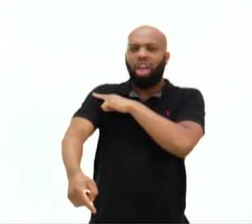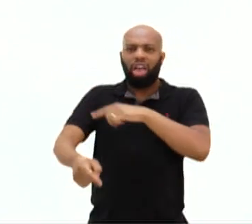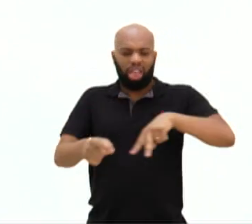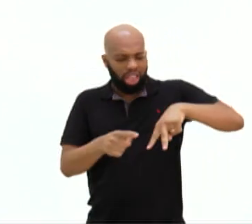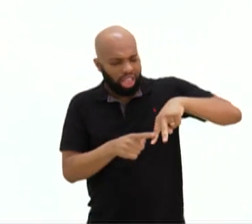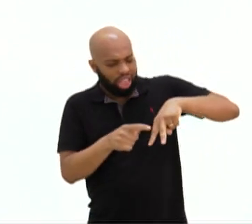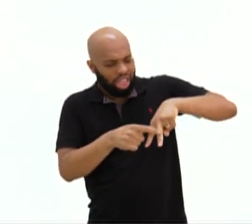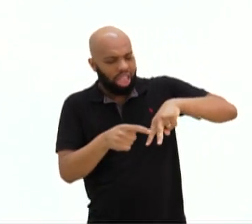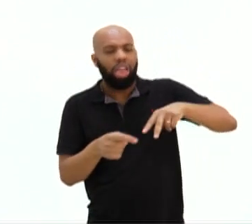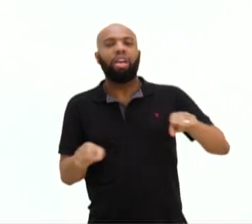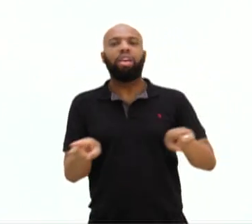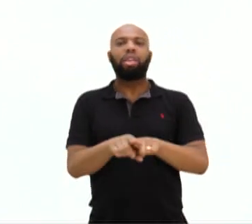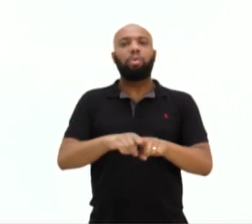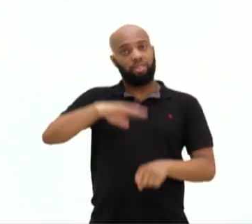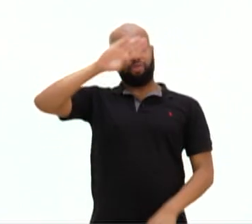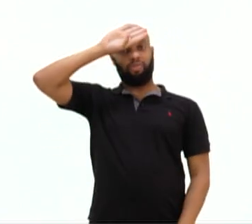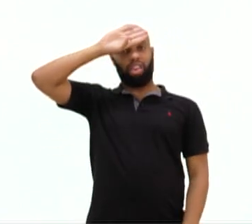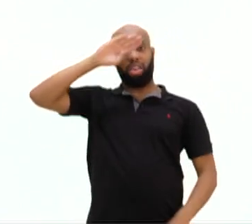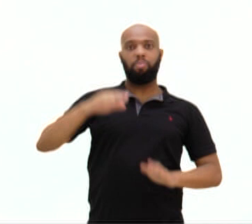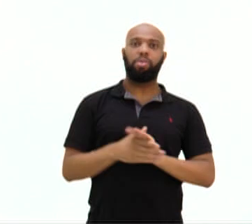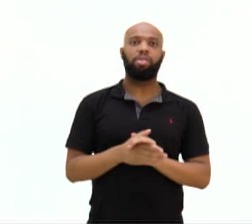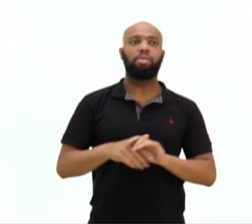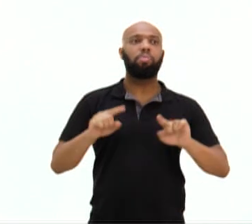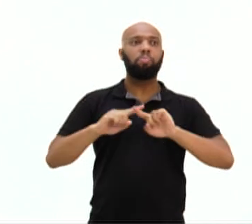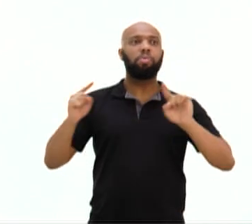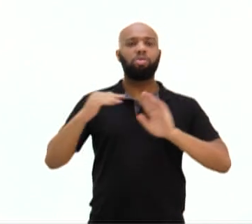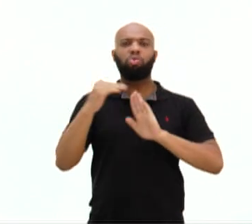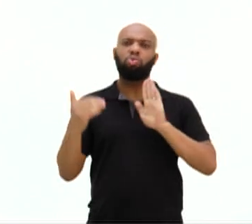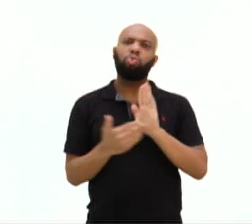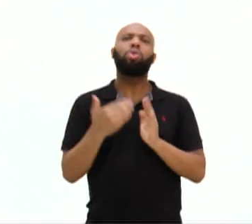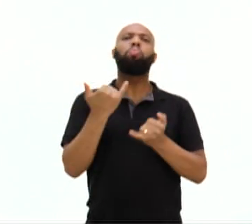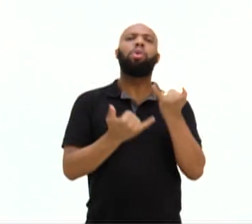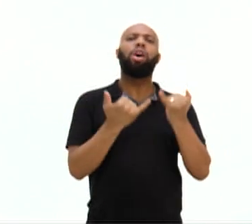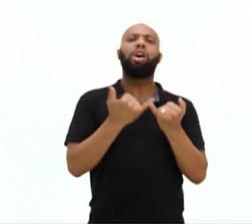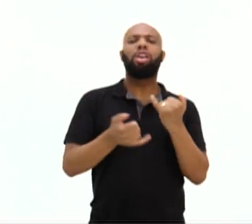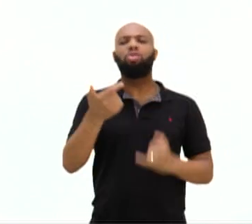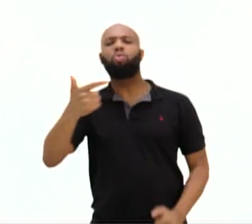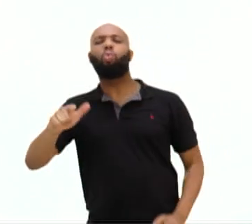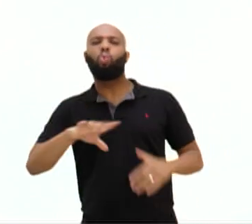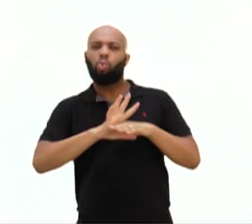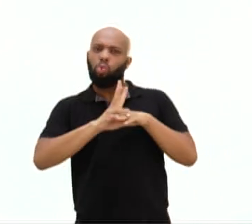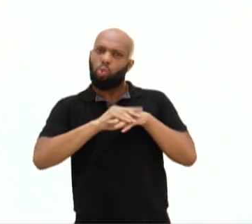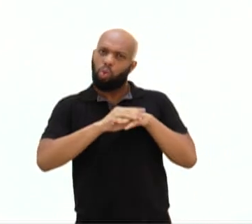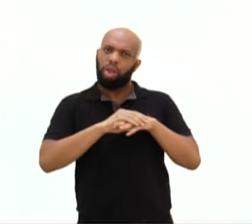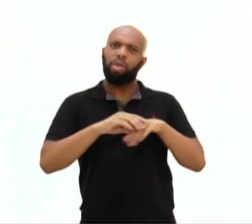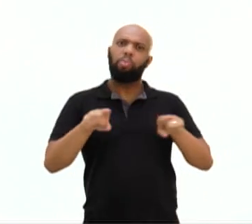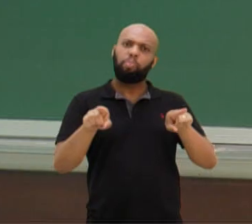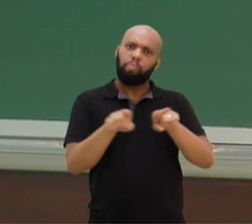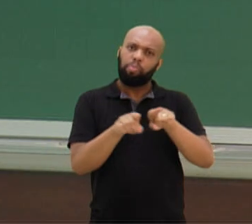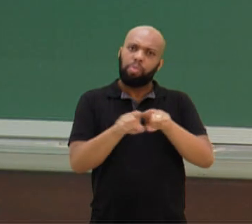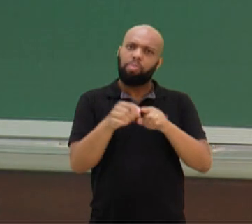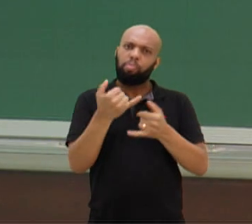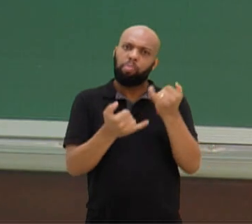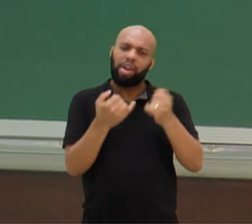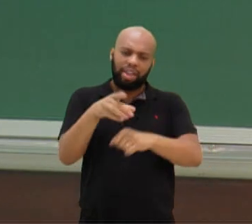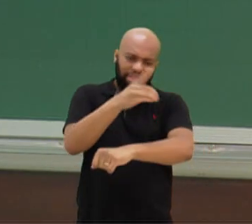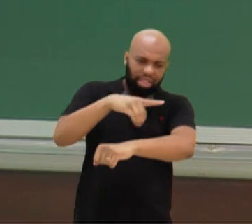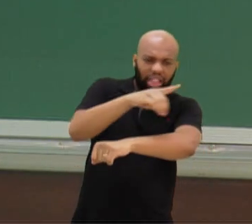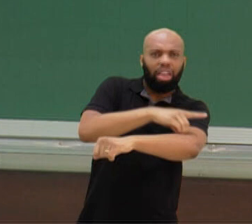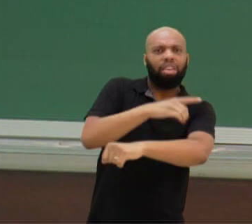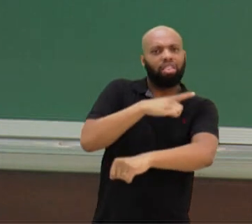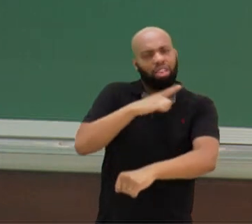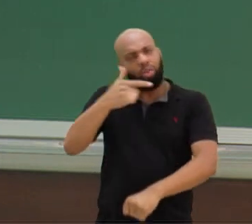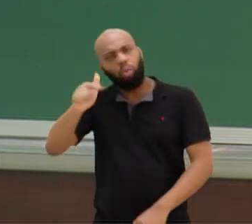baixa. Mas todas essas, se você for ver, são sintomas muito parecidos com outras doenças, inclusive com dengue, com chikungunya, se a gente for comparar,